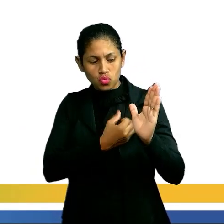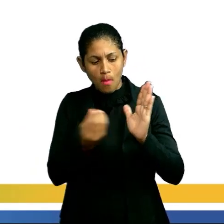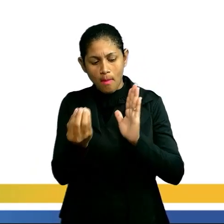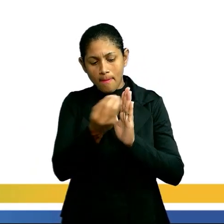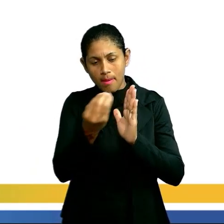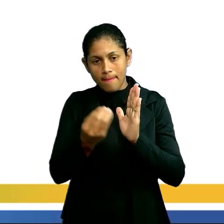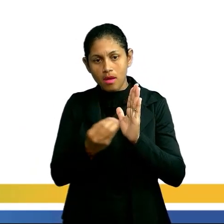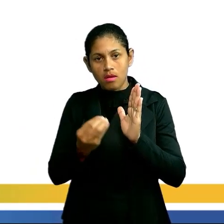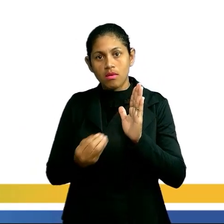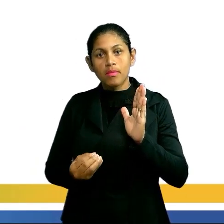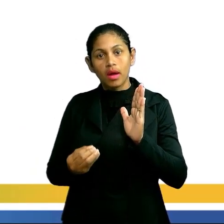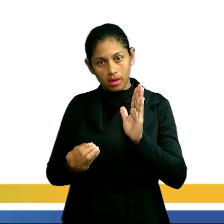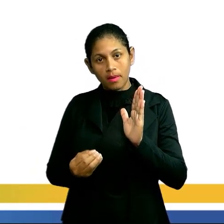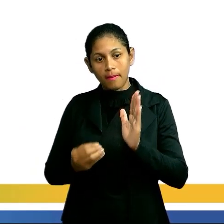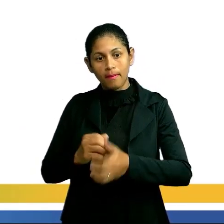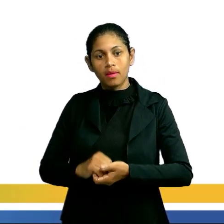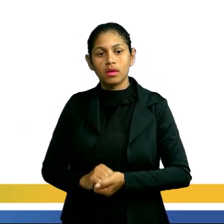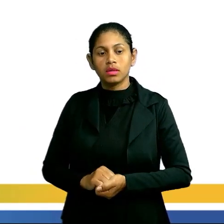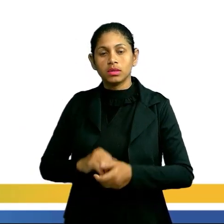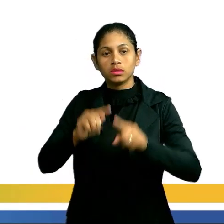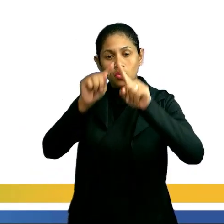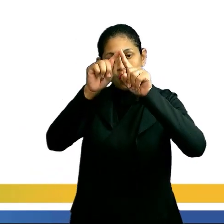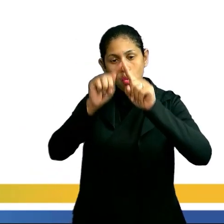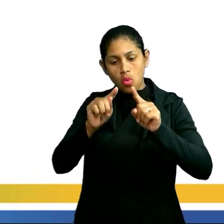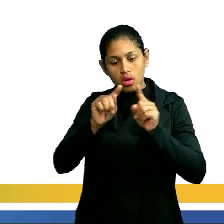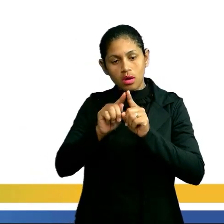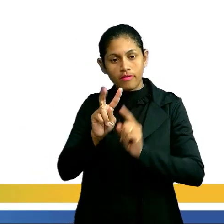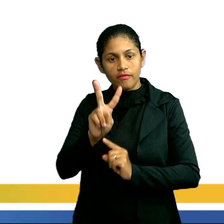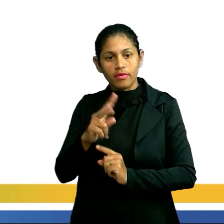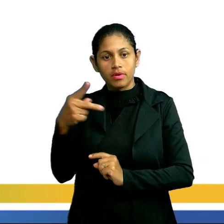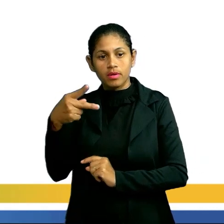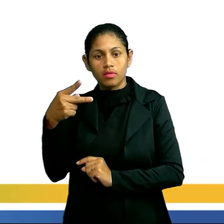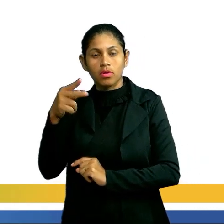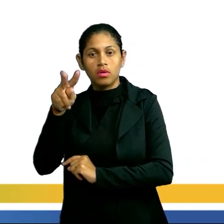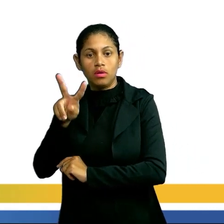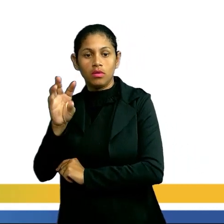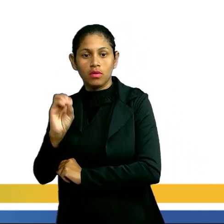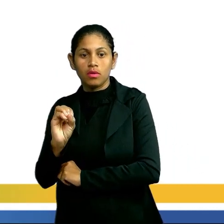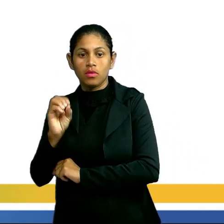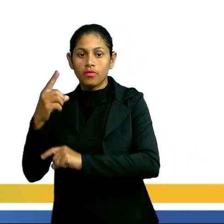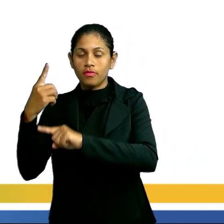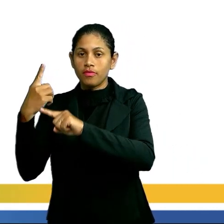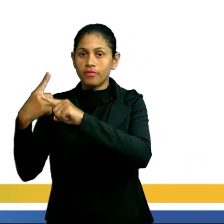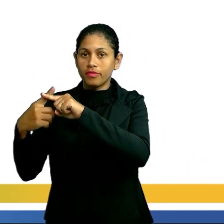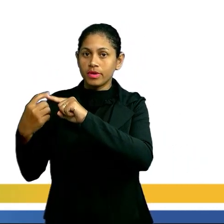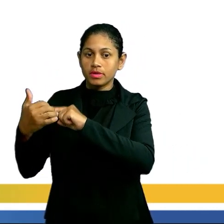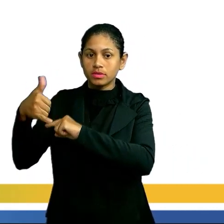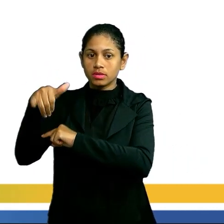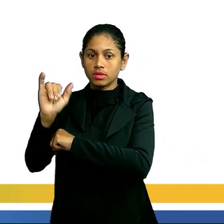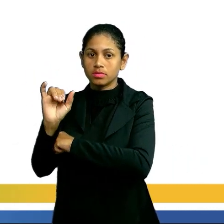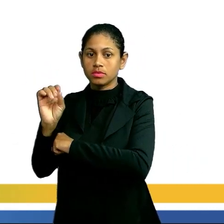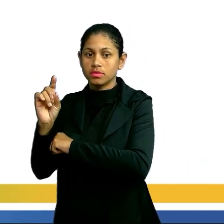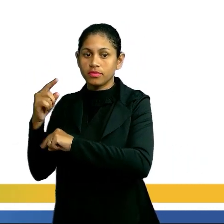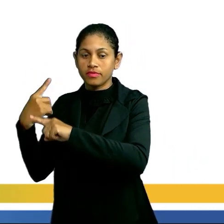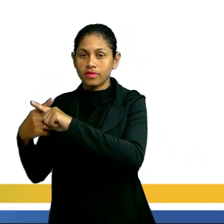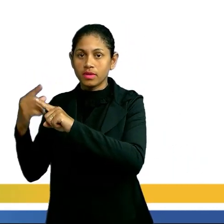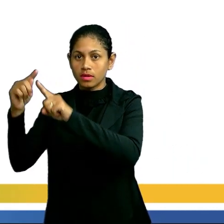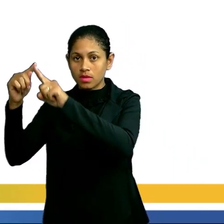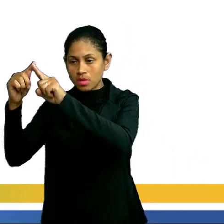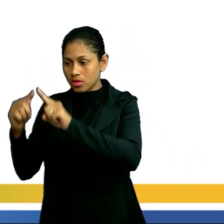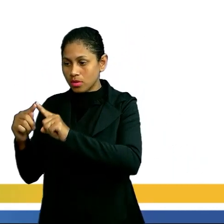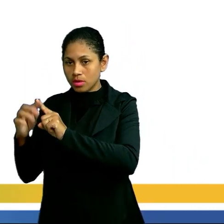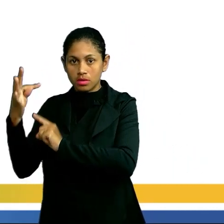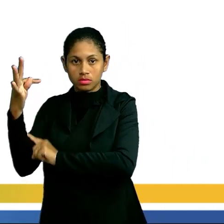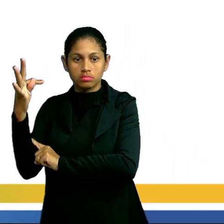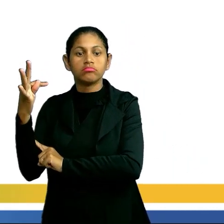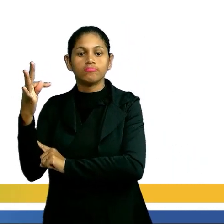volume inicial vezes coeficiente gama vezes variação de temperatura. Dessa forma, variação volumétrica vai